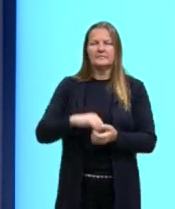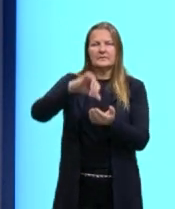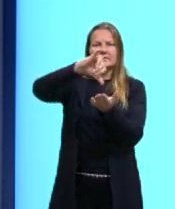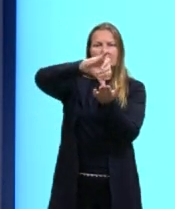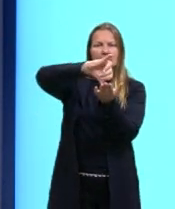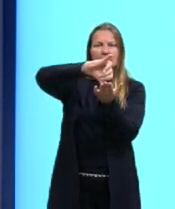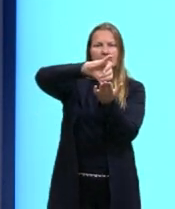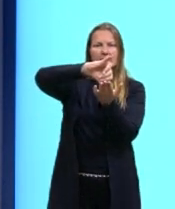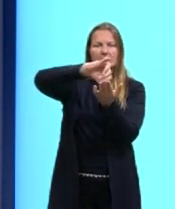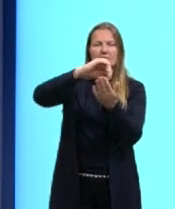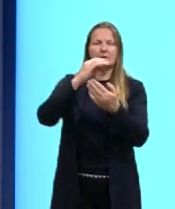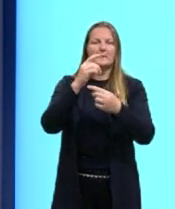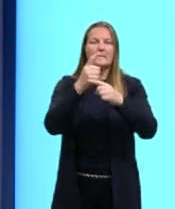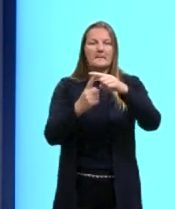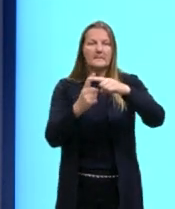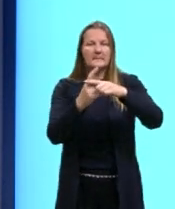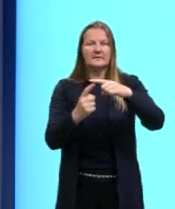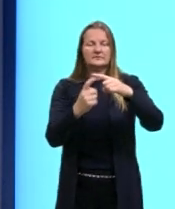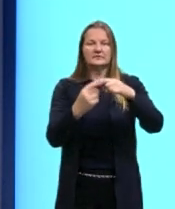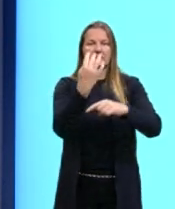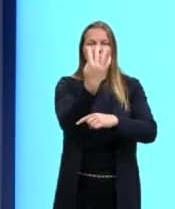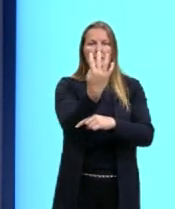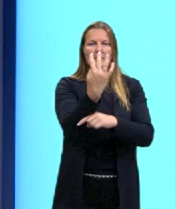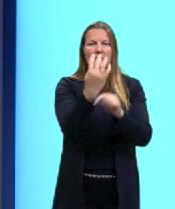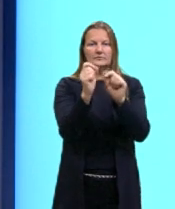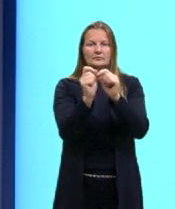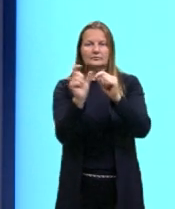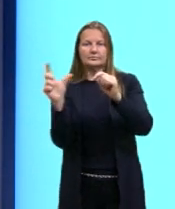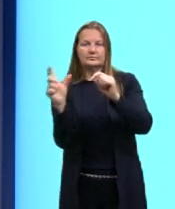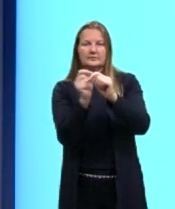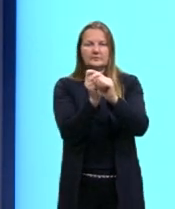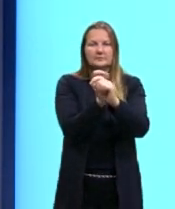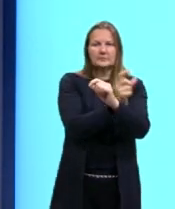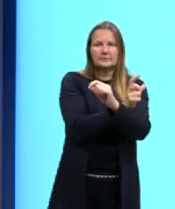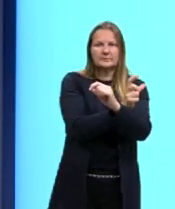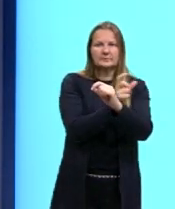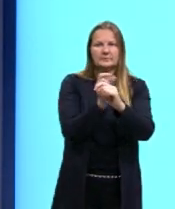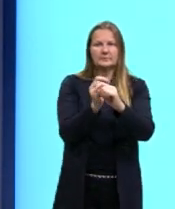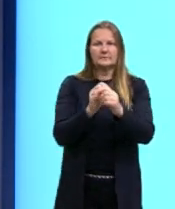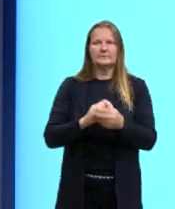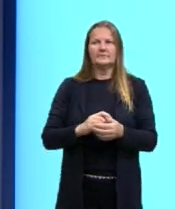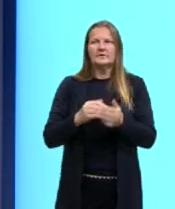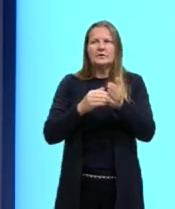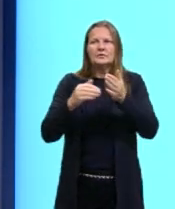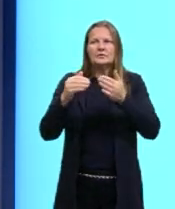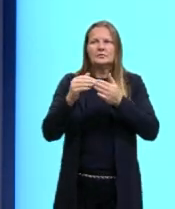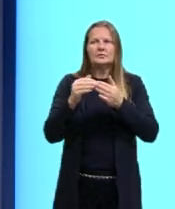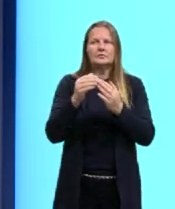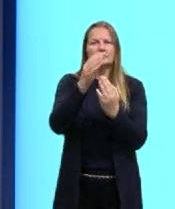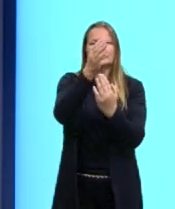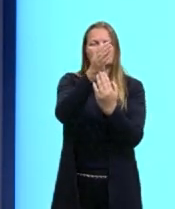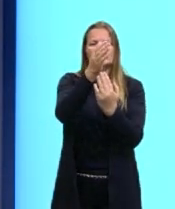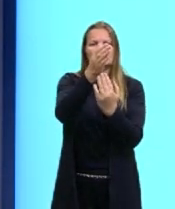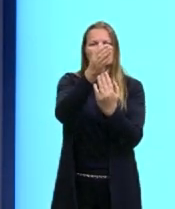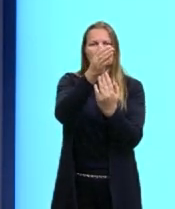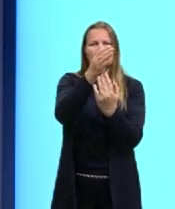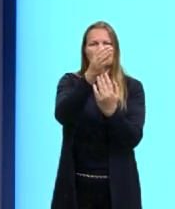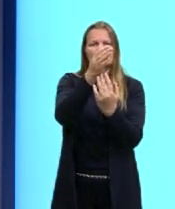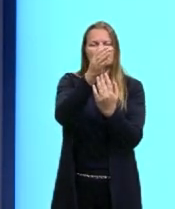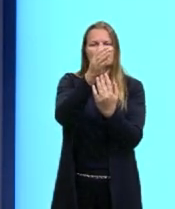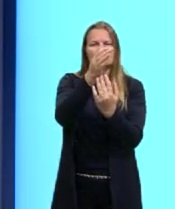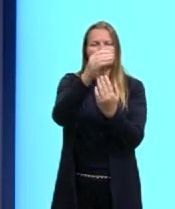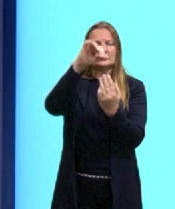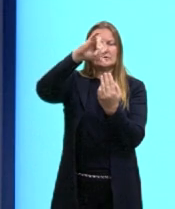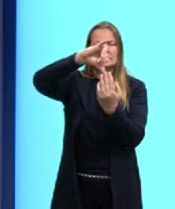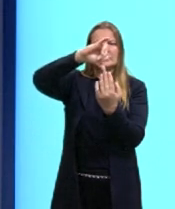nesse caso seria igual a 4 O que que significa que todos os valores até chegar ali no